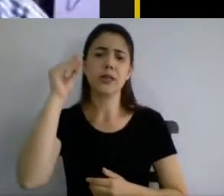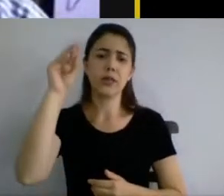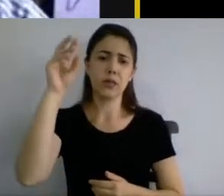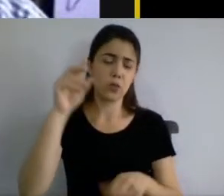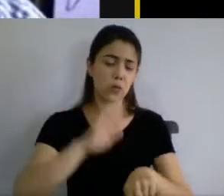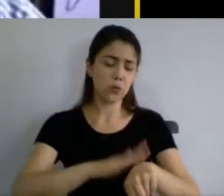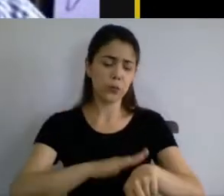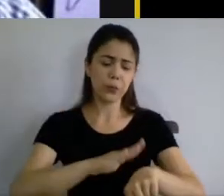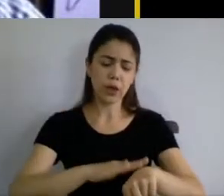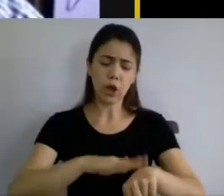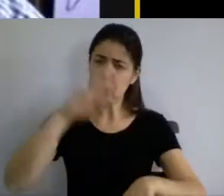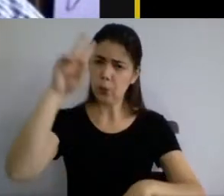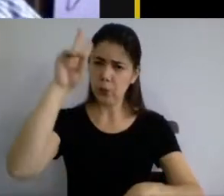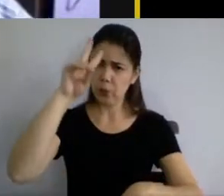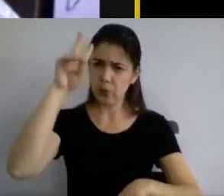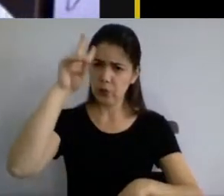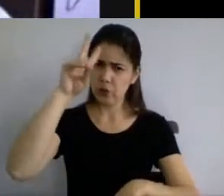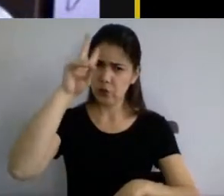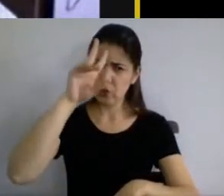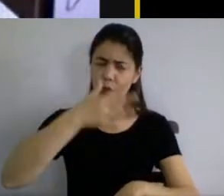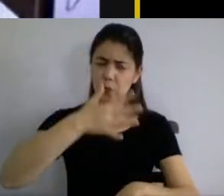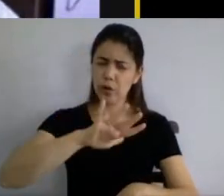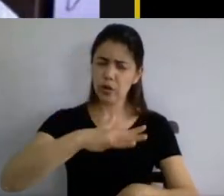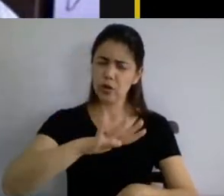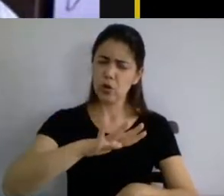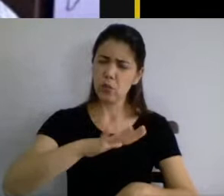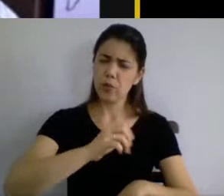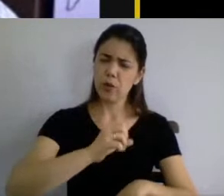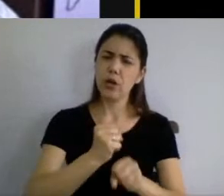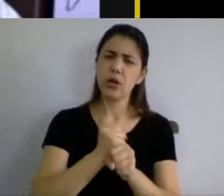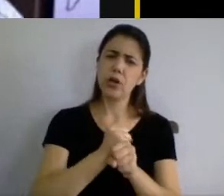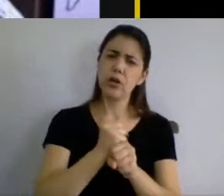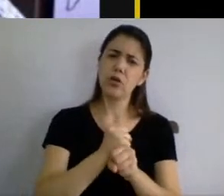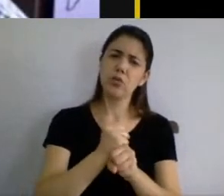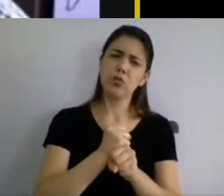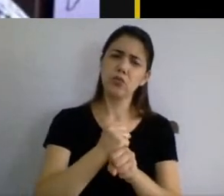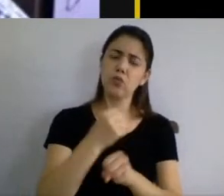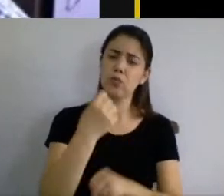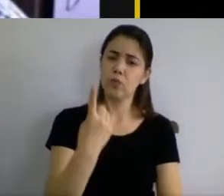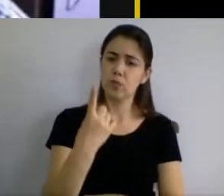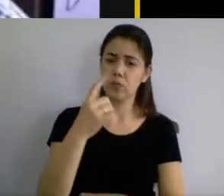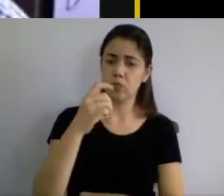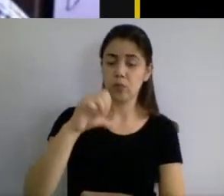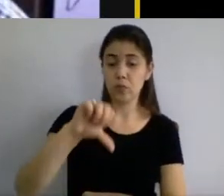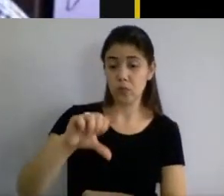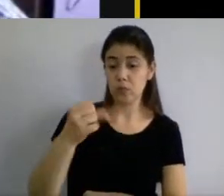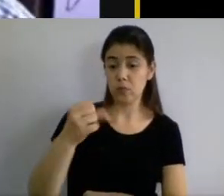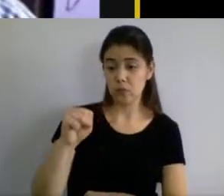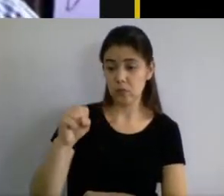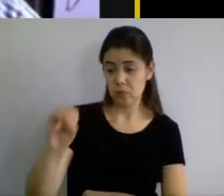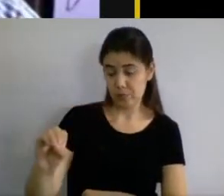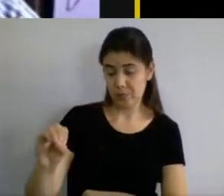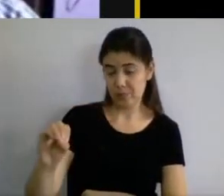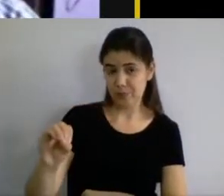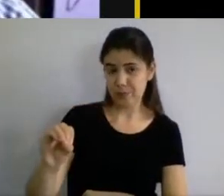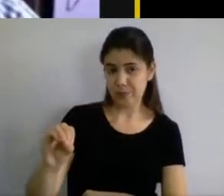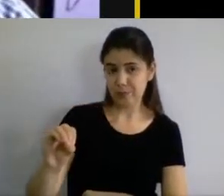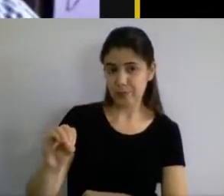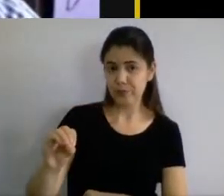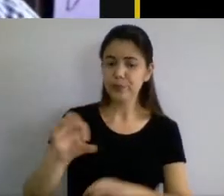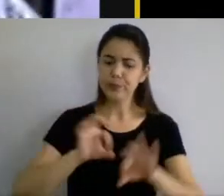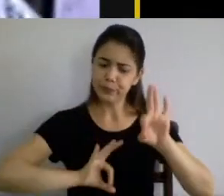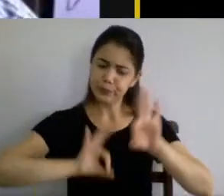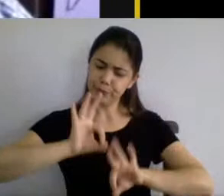até mais ou menos, eu diria, os anos 1980, quando os projetos modernos